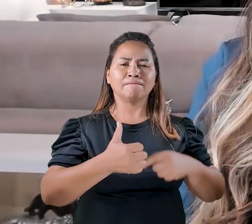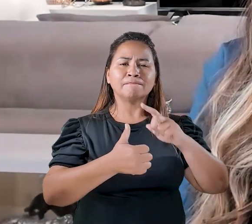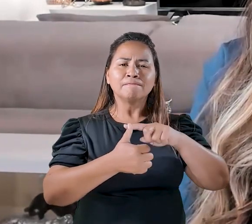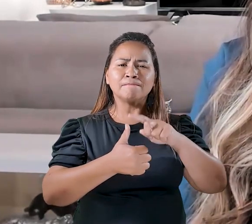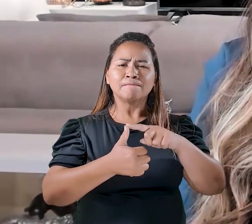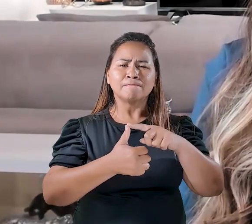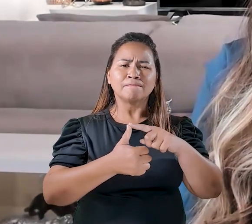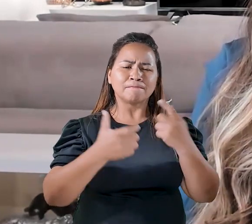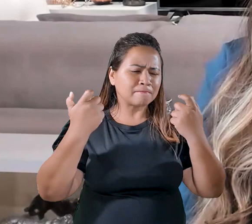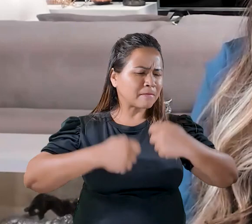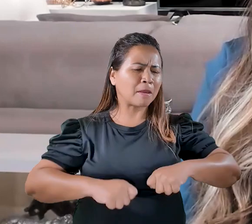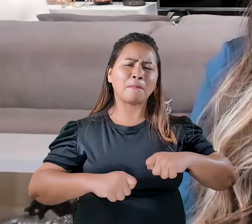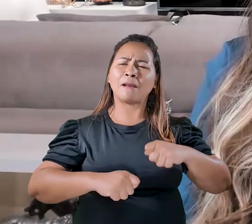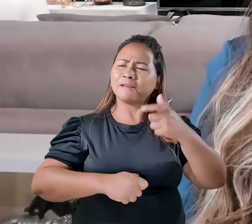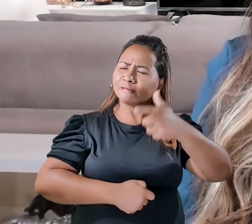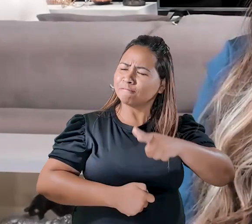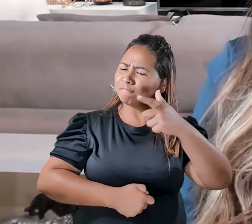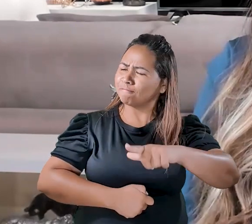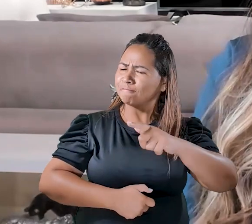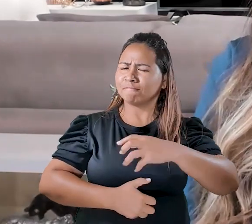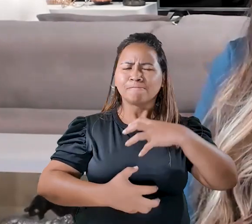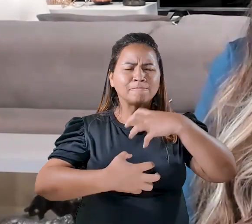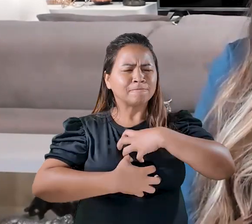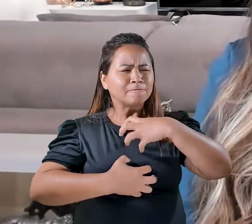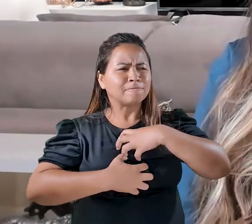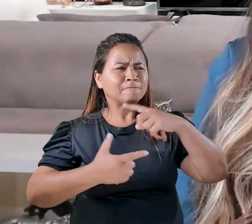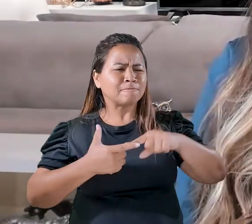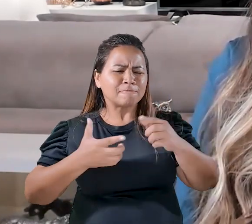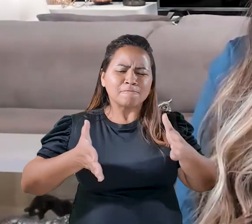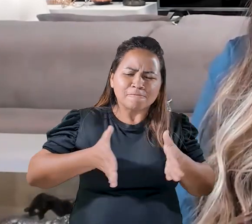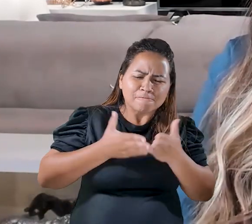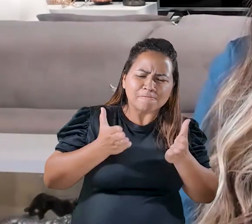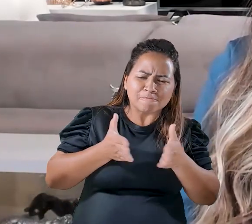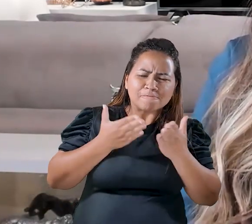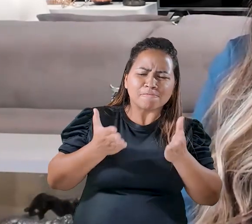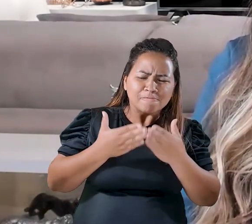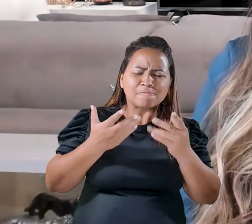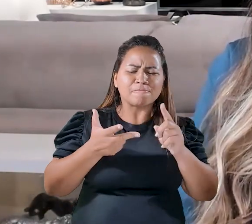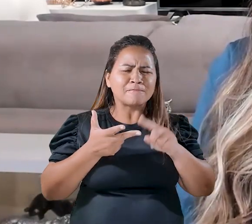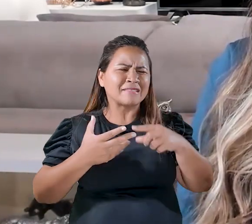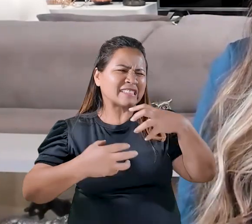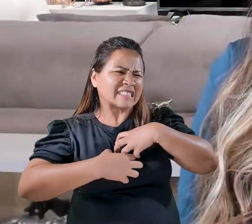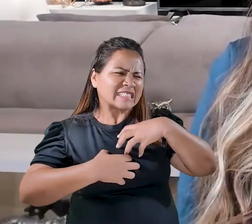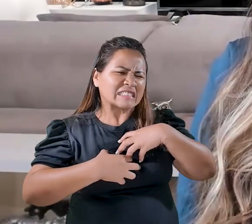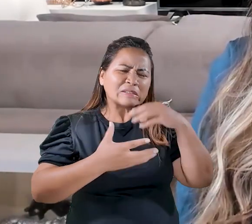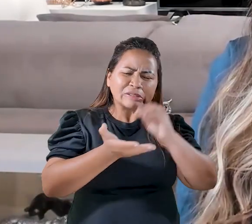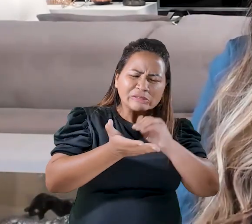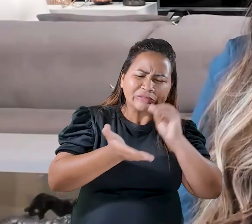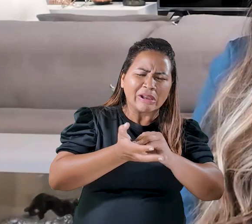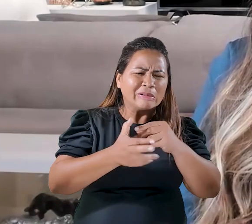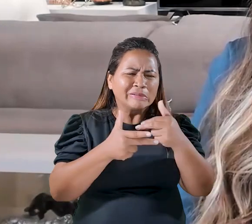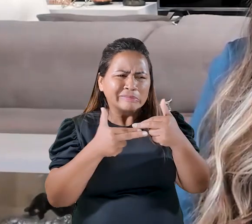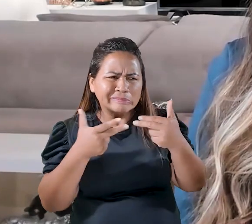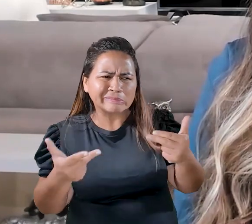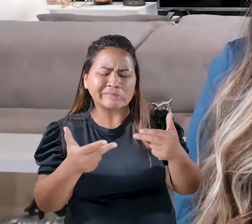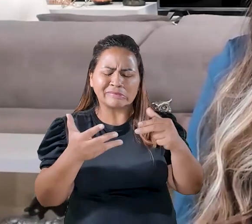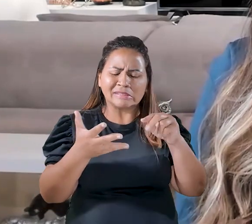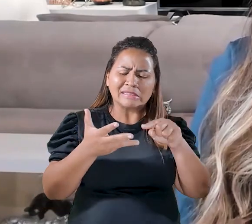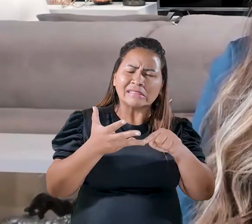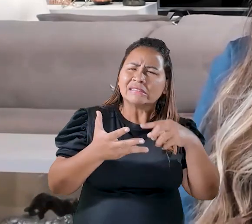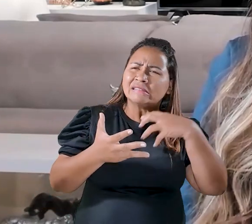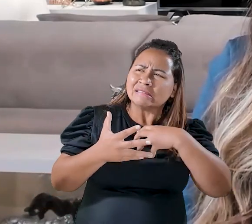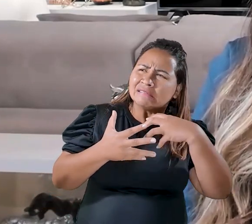De incapacidade, de escassez, de falta de recursos, sentimento